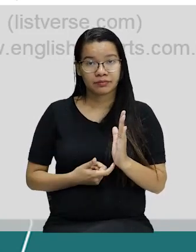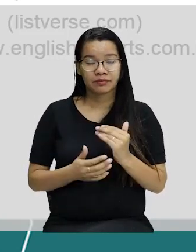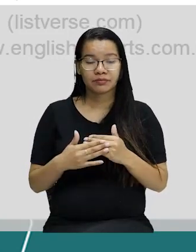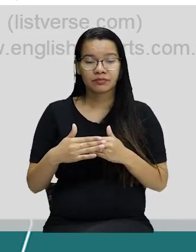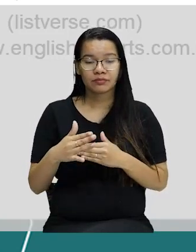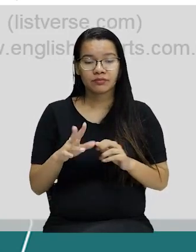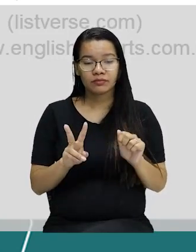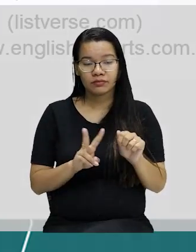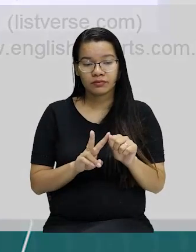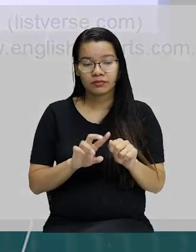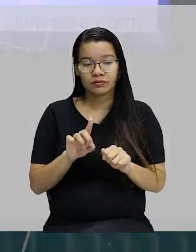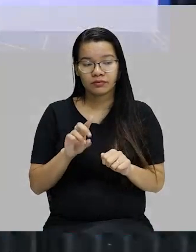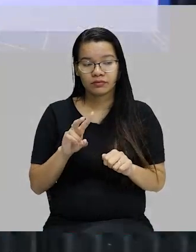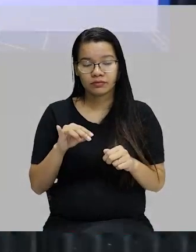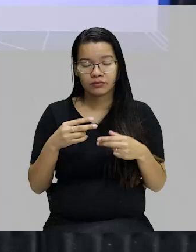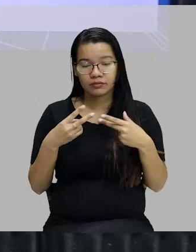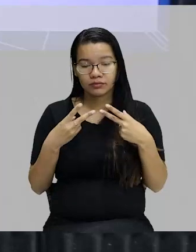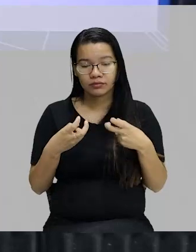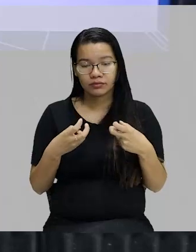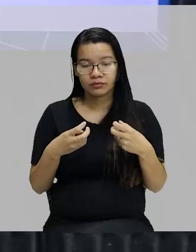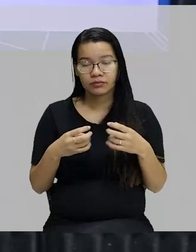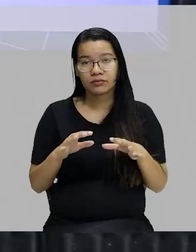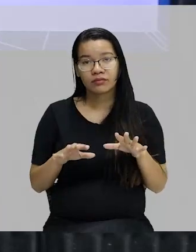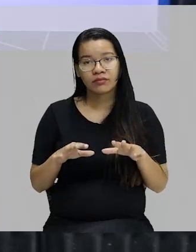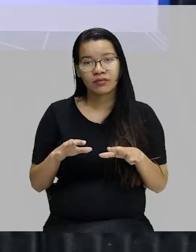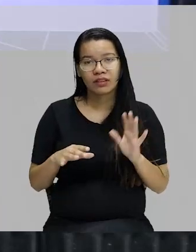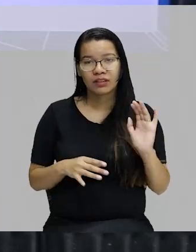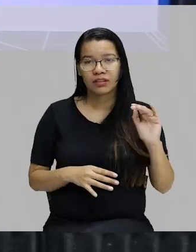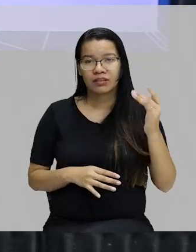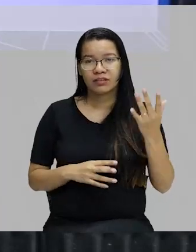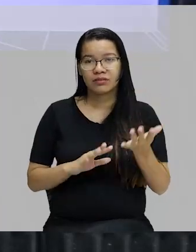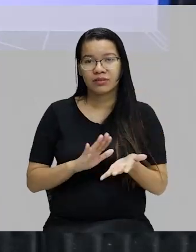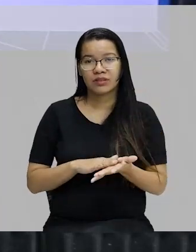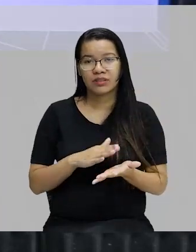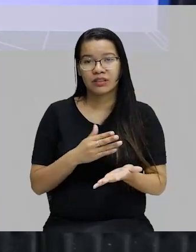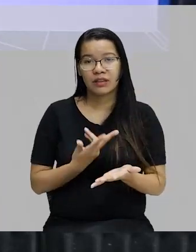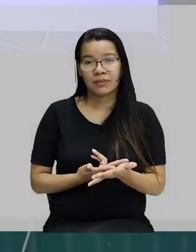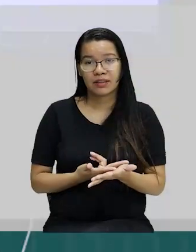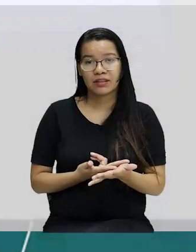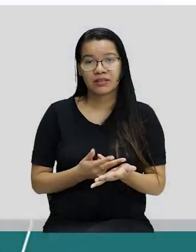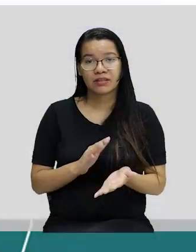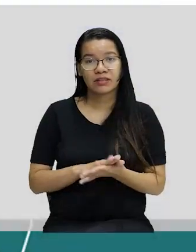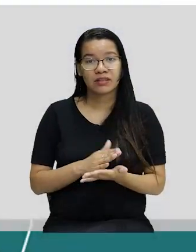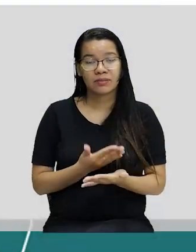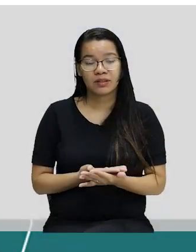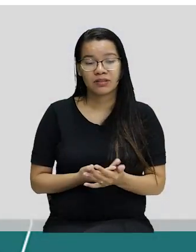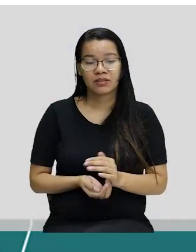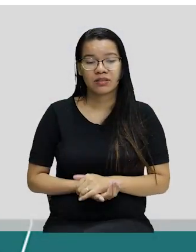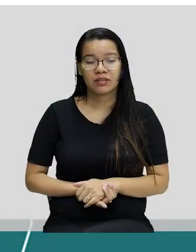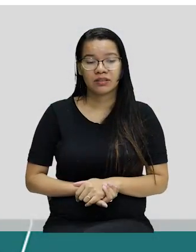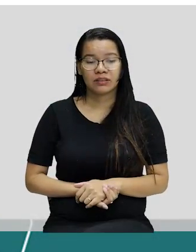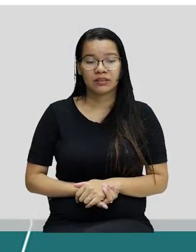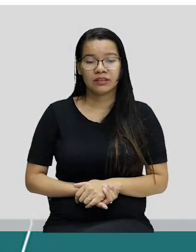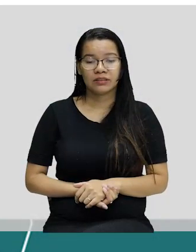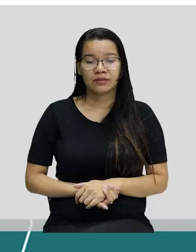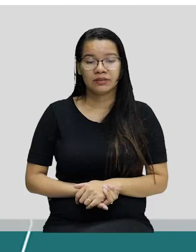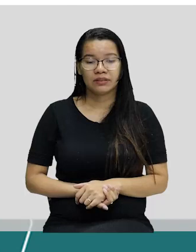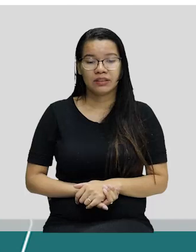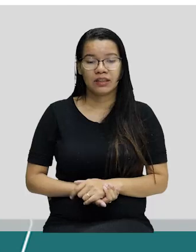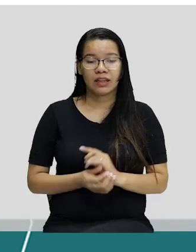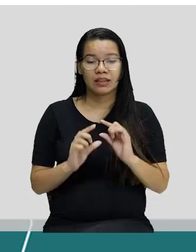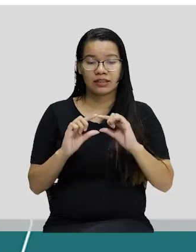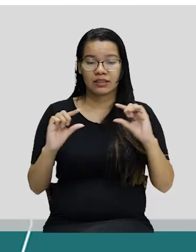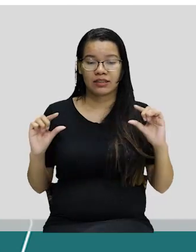desse advérbio, você vai observar certas circunstâncias de interpretação. Nesse caso, por exemplo, na sentença They fell